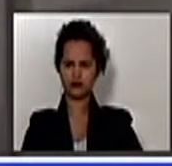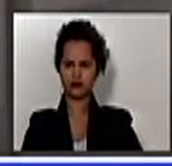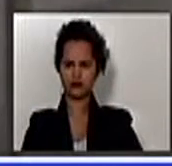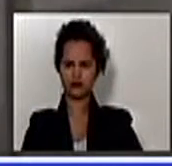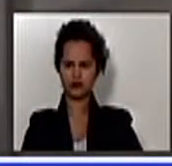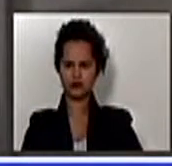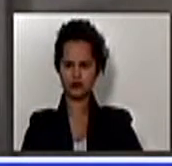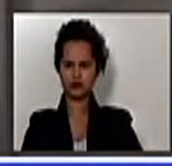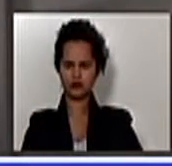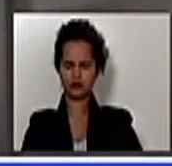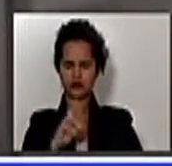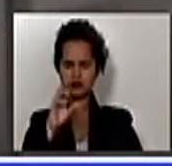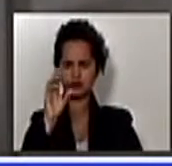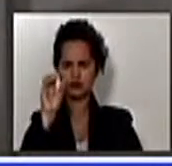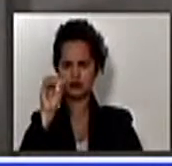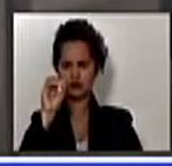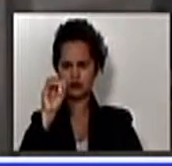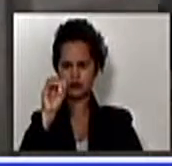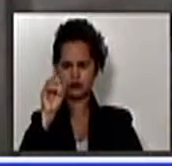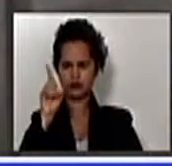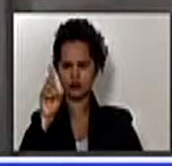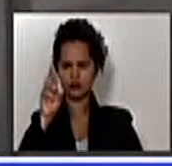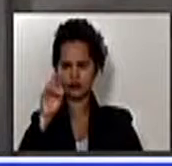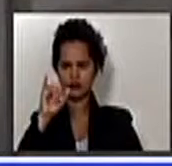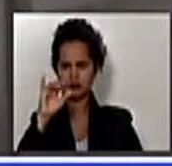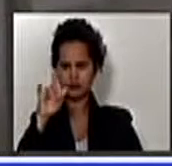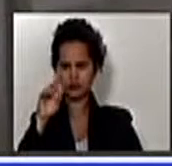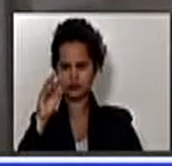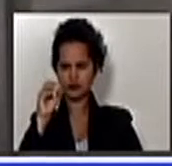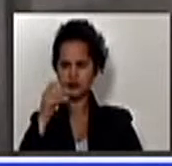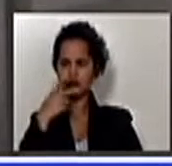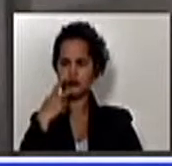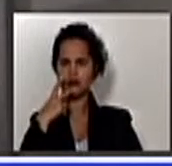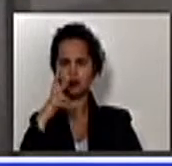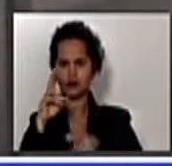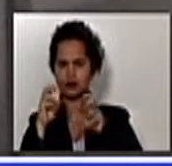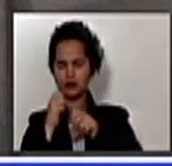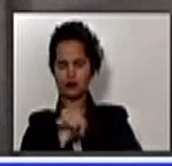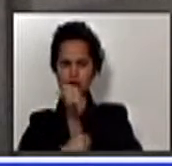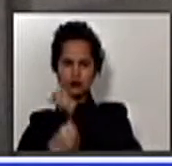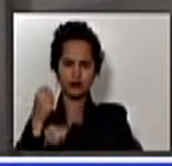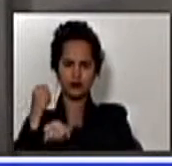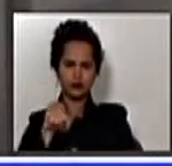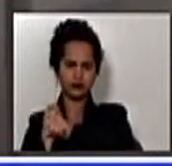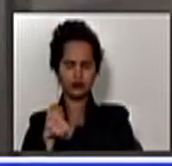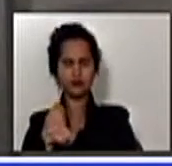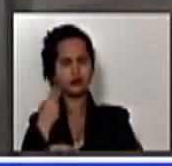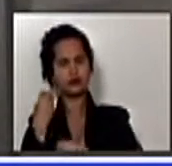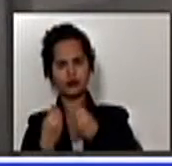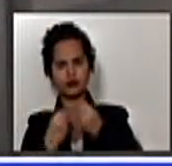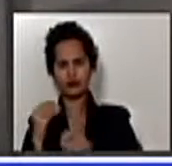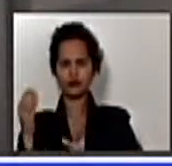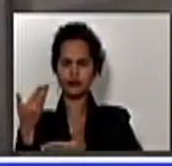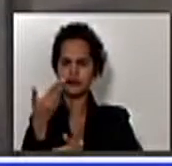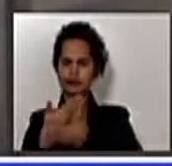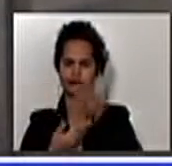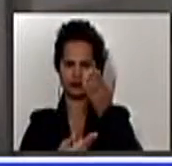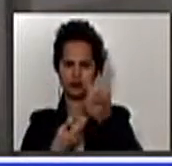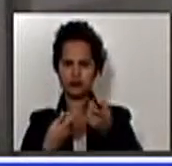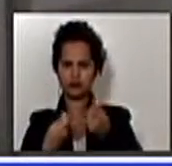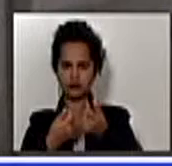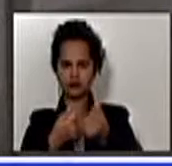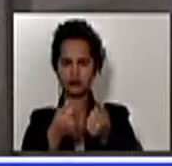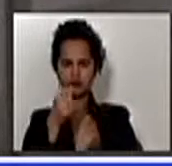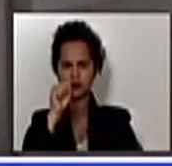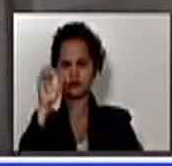Rodrigo Santoro. Ele falou na questão do ano passado, neste ano, a receita tributária ela